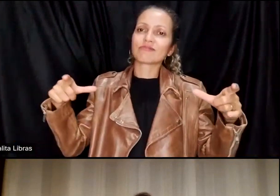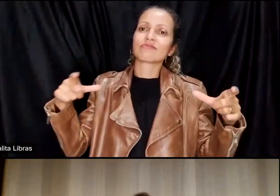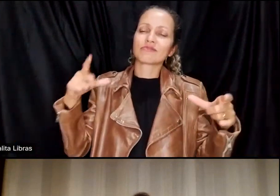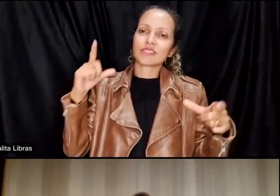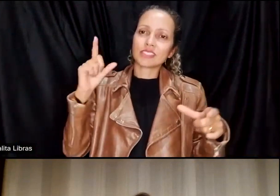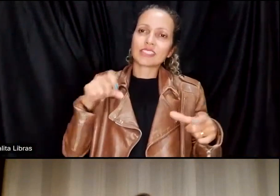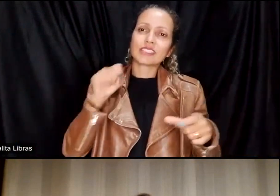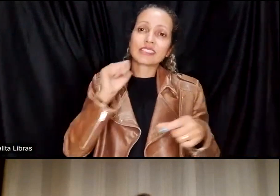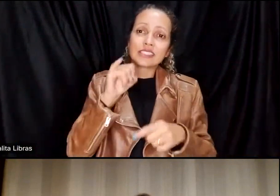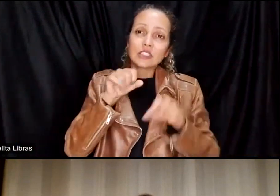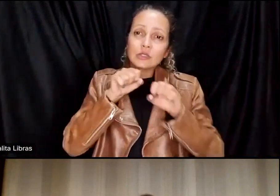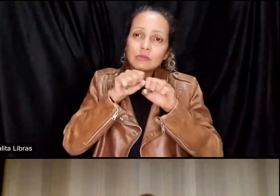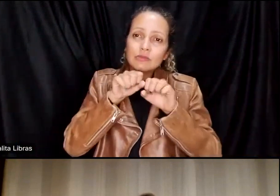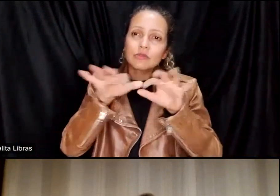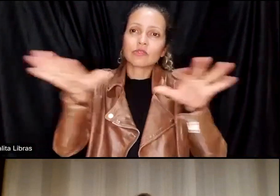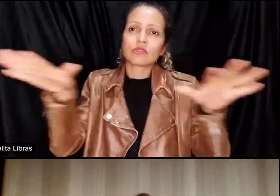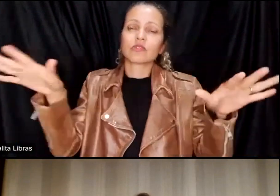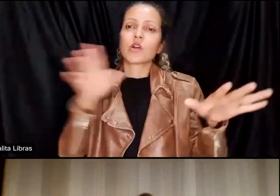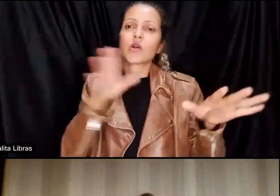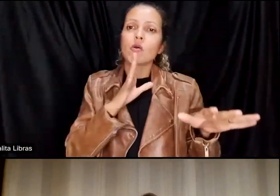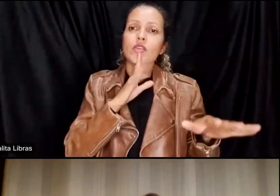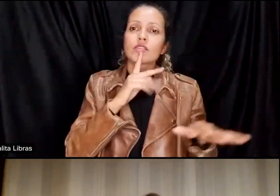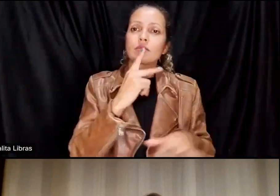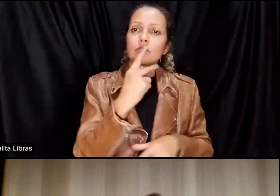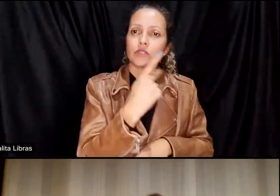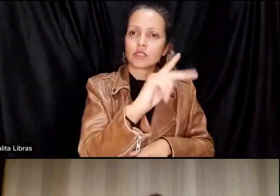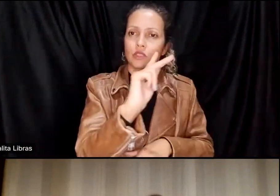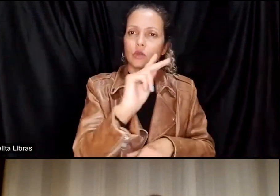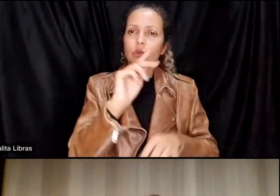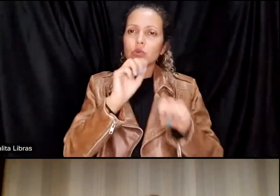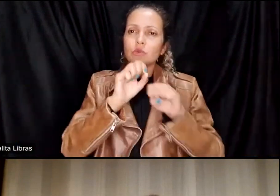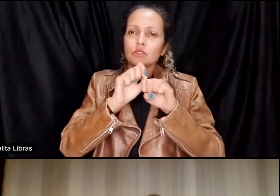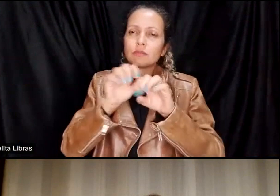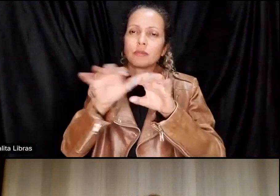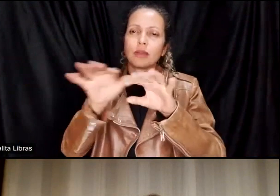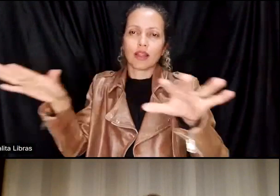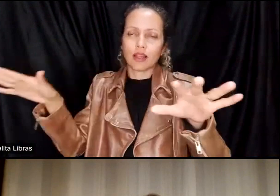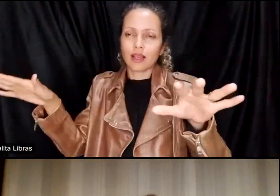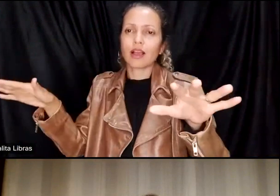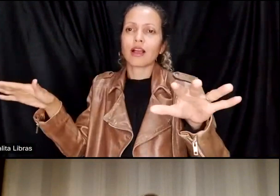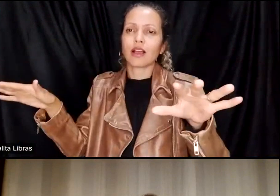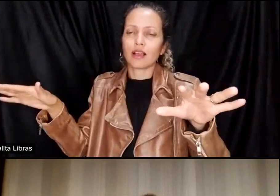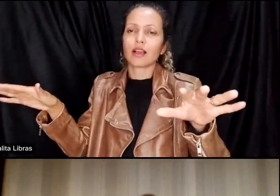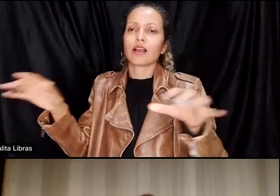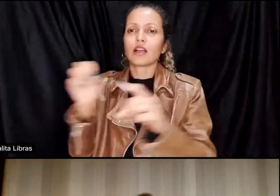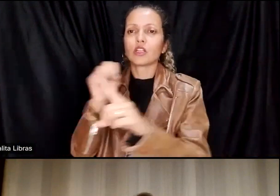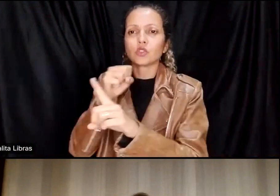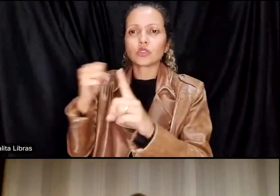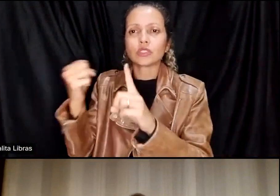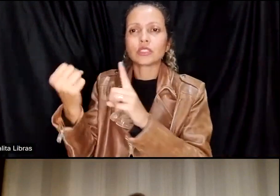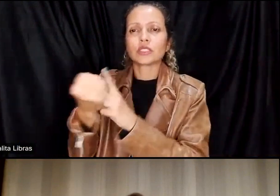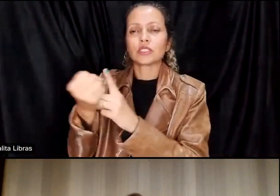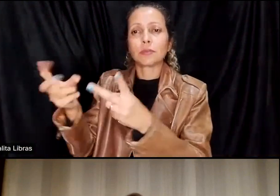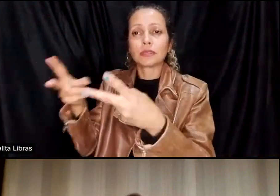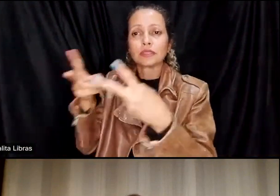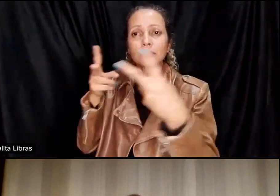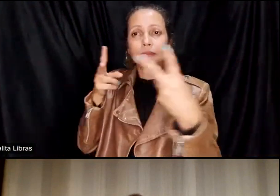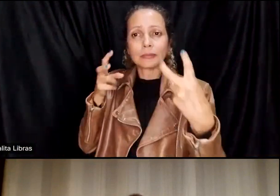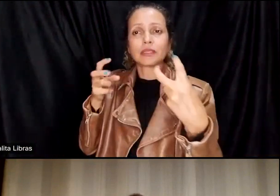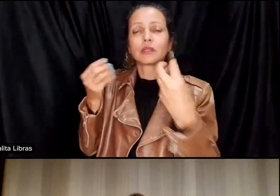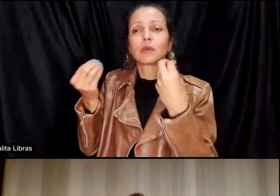esse conhecimento seu e trazer que a sociedade enxergue eles, né? Como eles devem ser